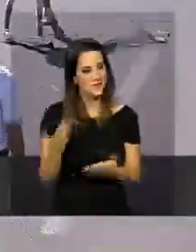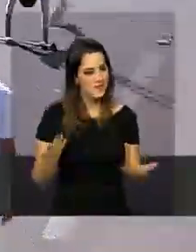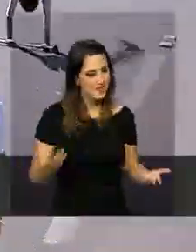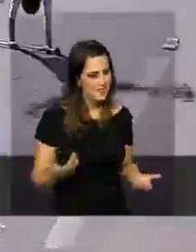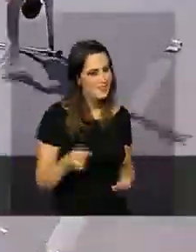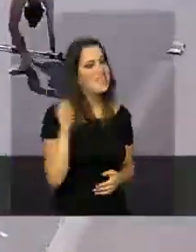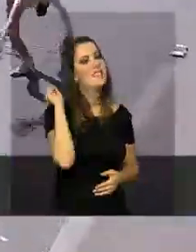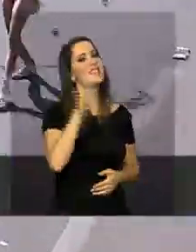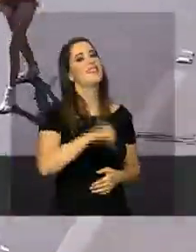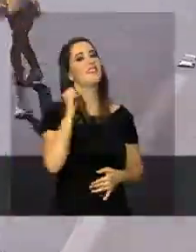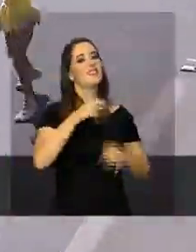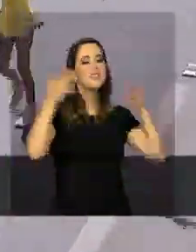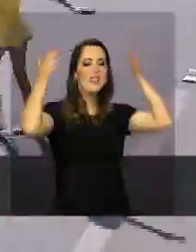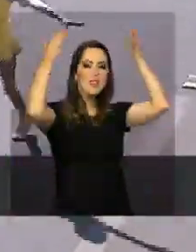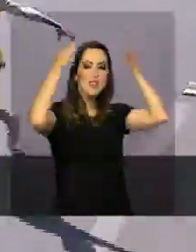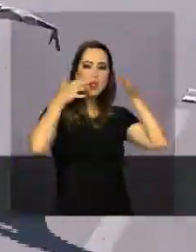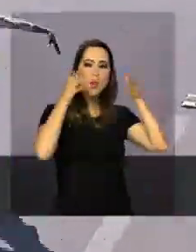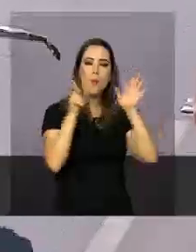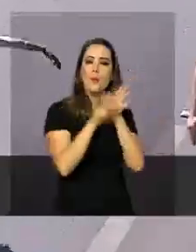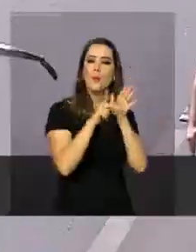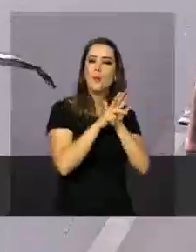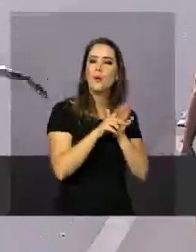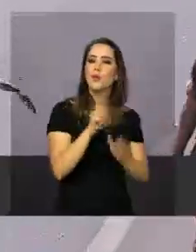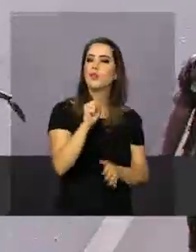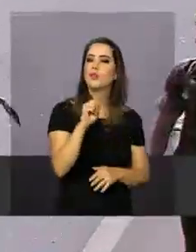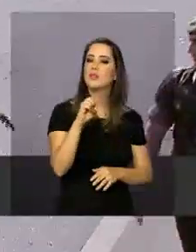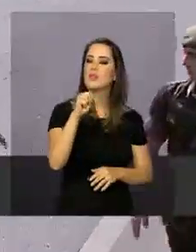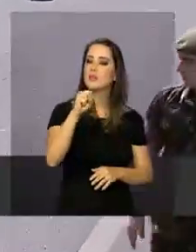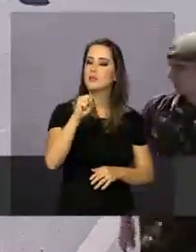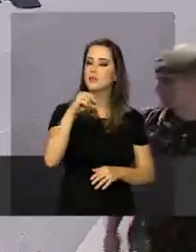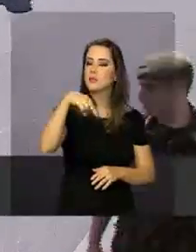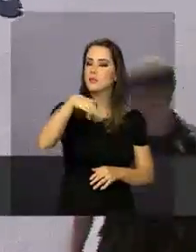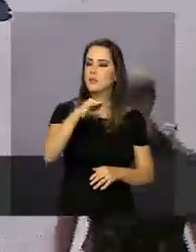o chapéu característico Santos Dumont, né? Exato.